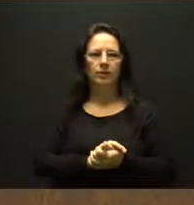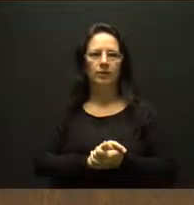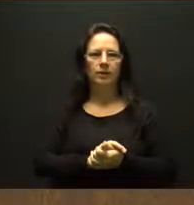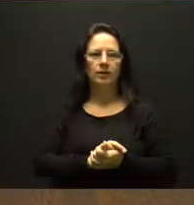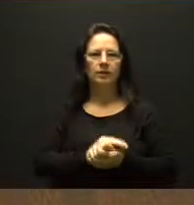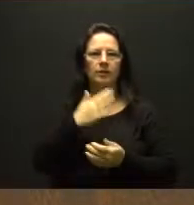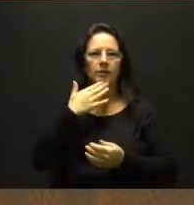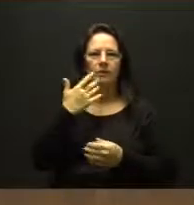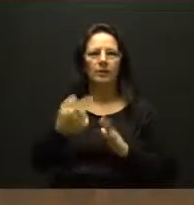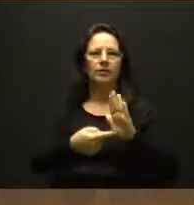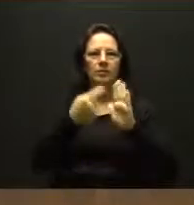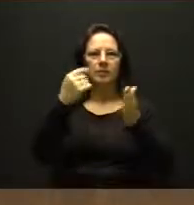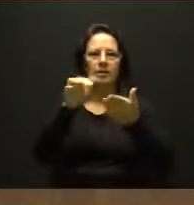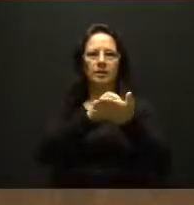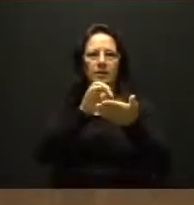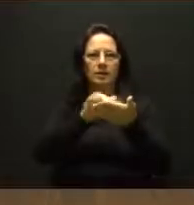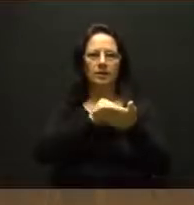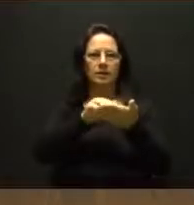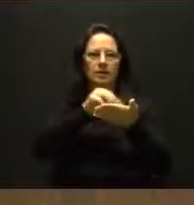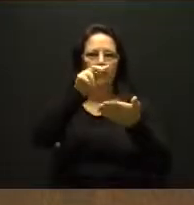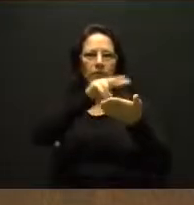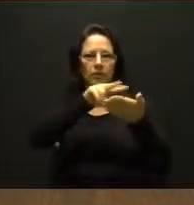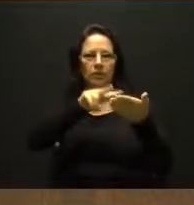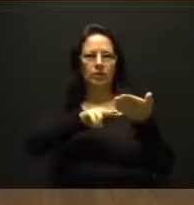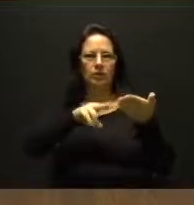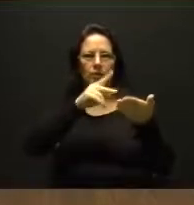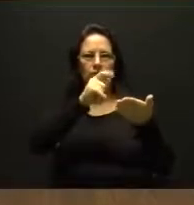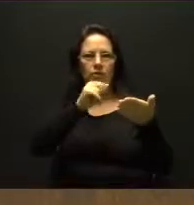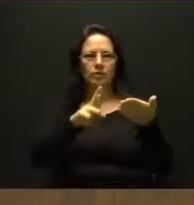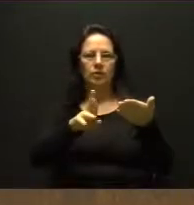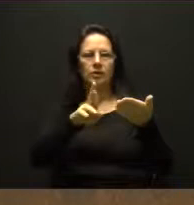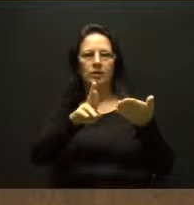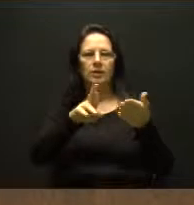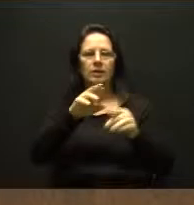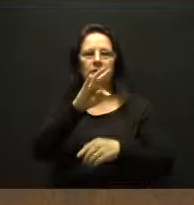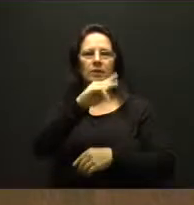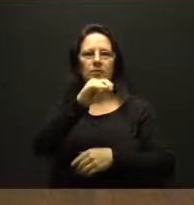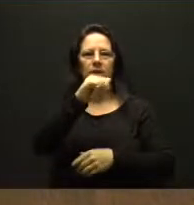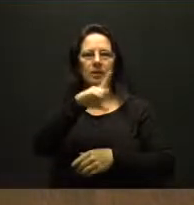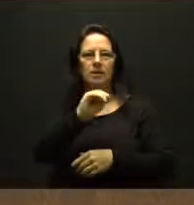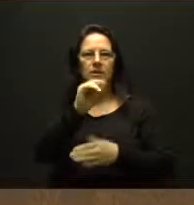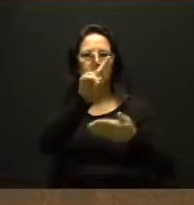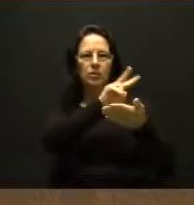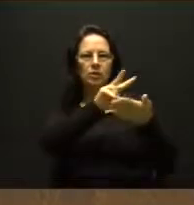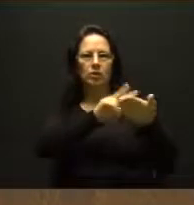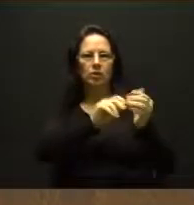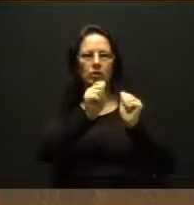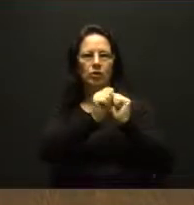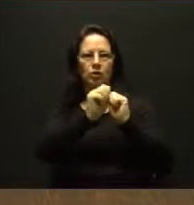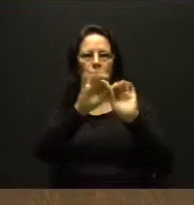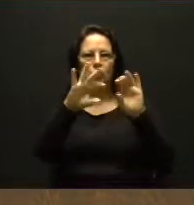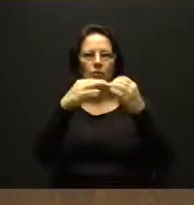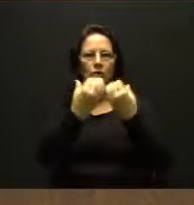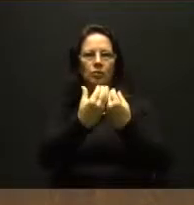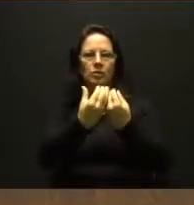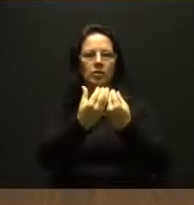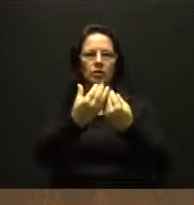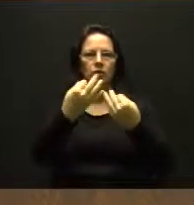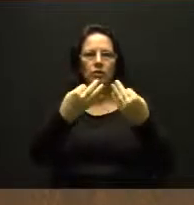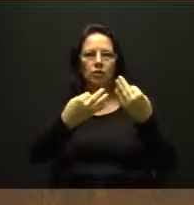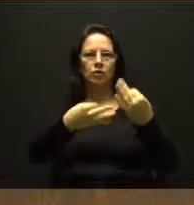solicito assim o primeiro secretário que proceda à leitura do parecer favorável à tramitação da propositura exarado em conjunto pelas comissões